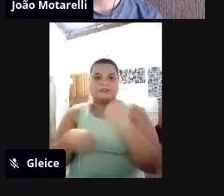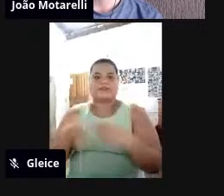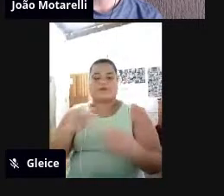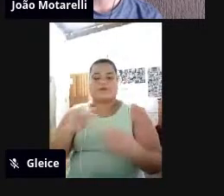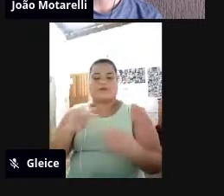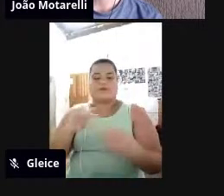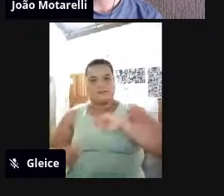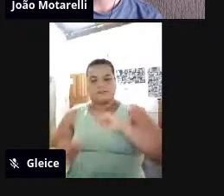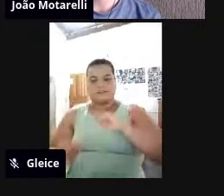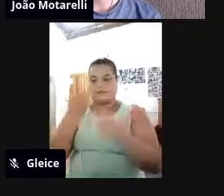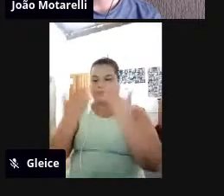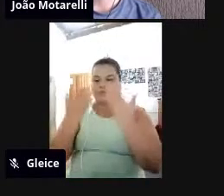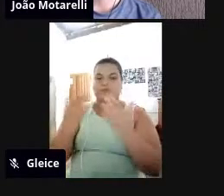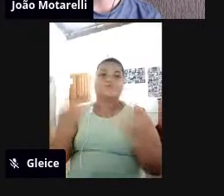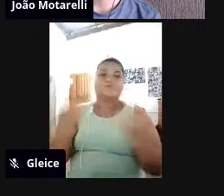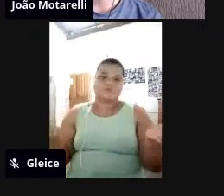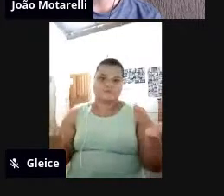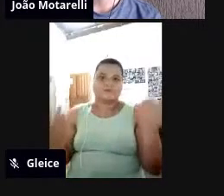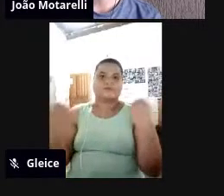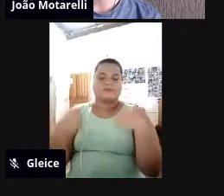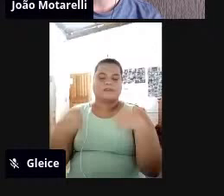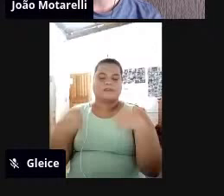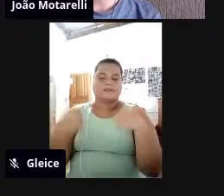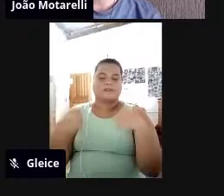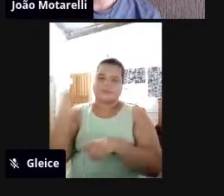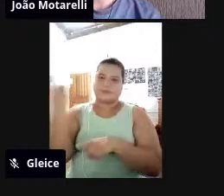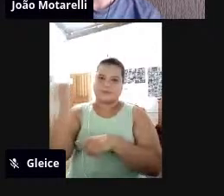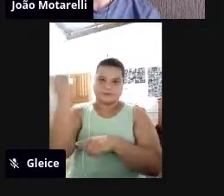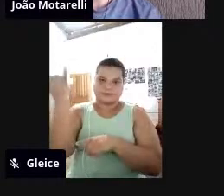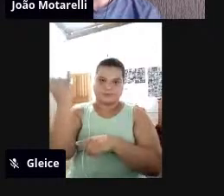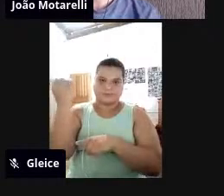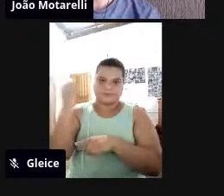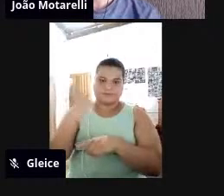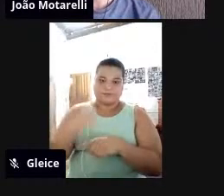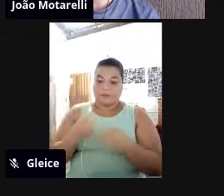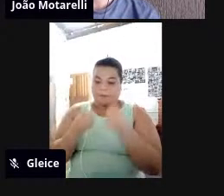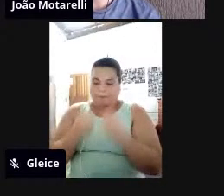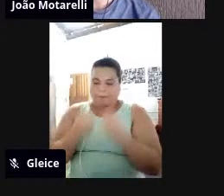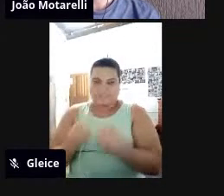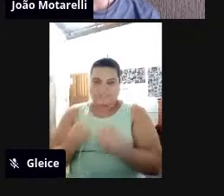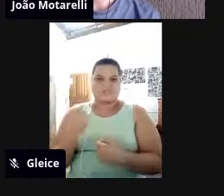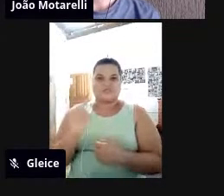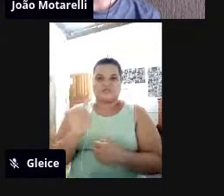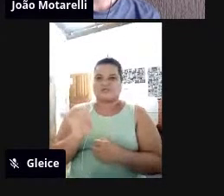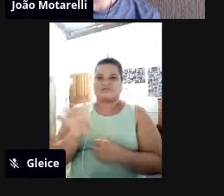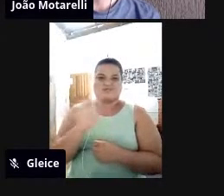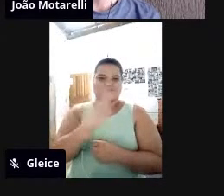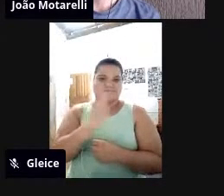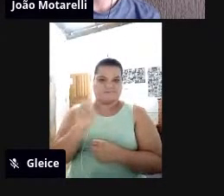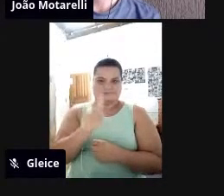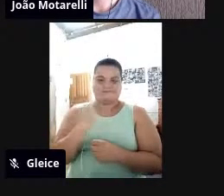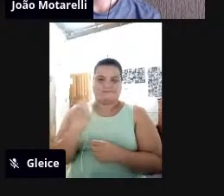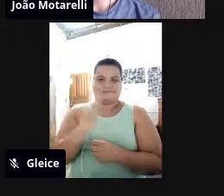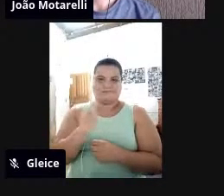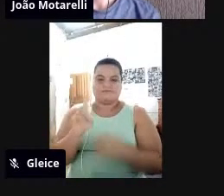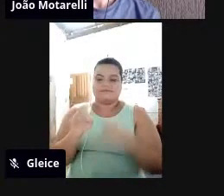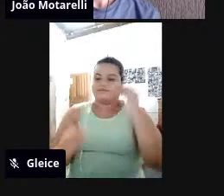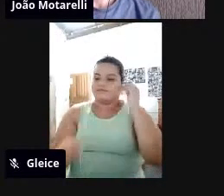assim por diante também são determinantes da performance. Então, o peso não se sobressai sobre todos esses outros